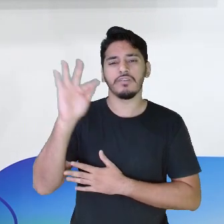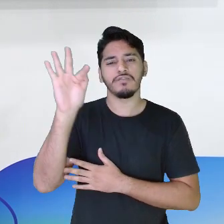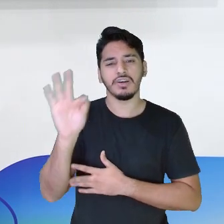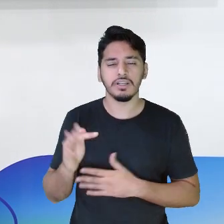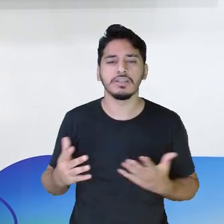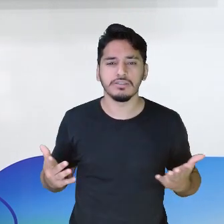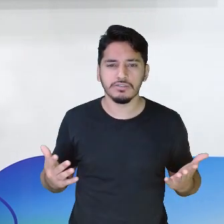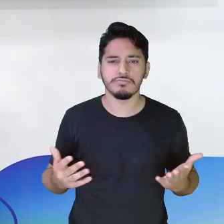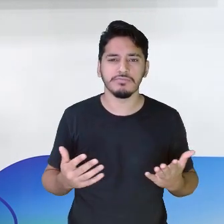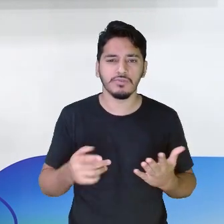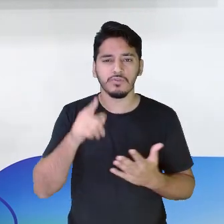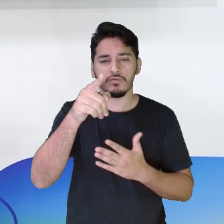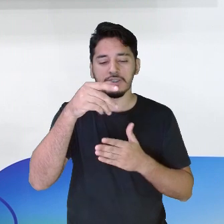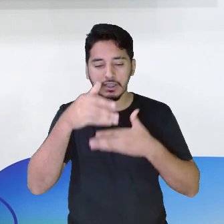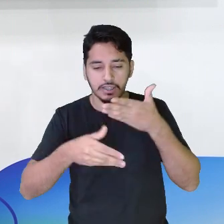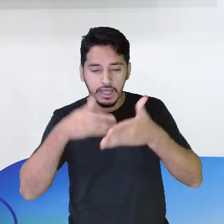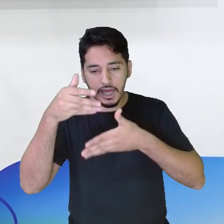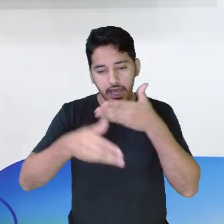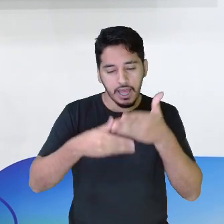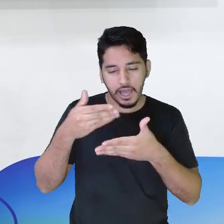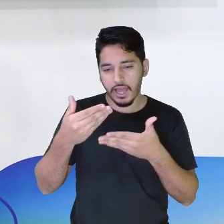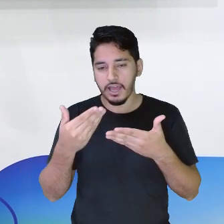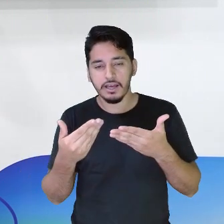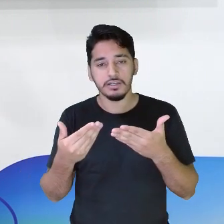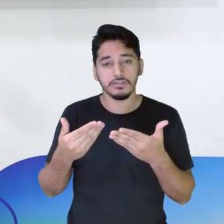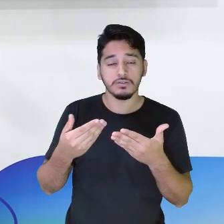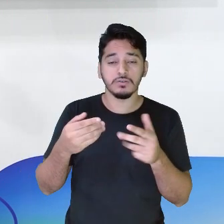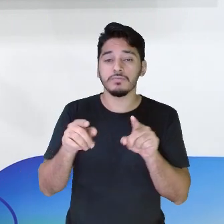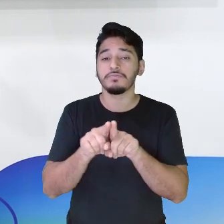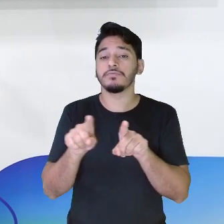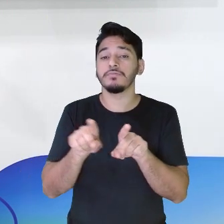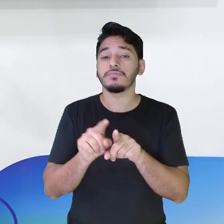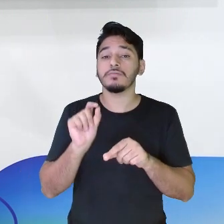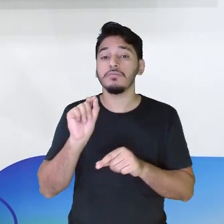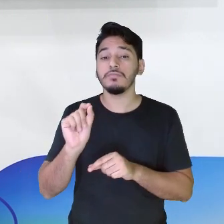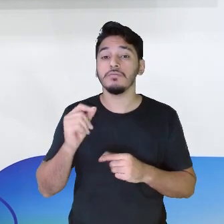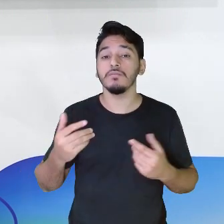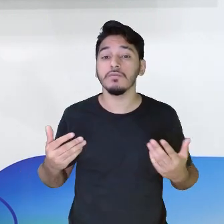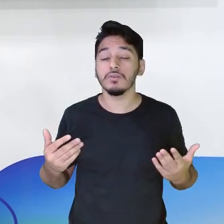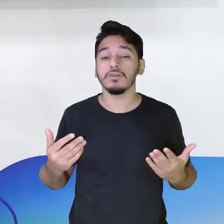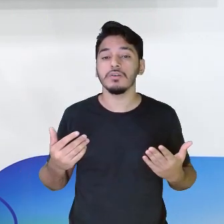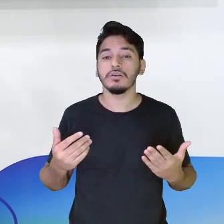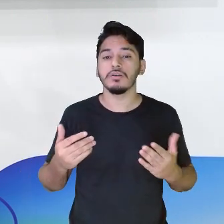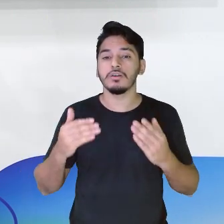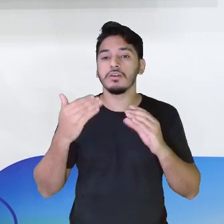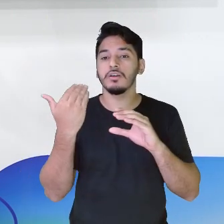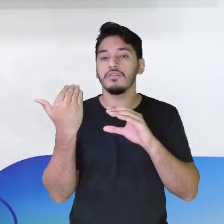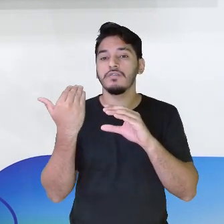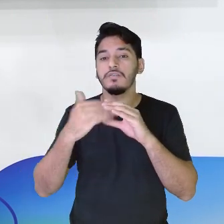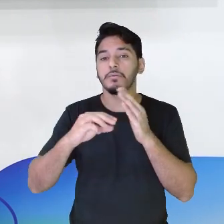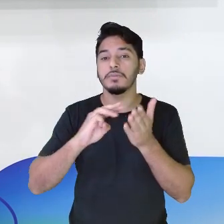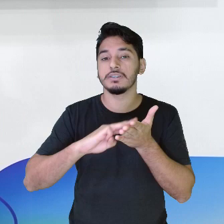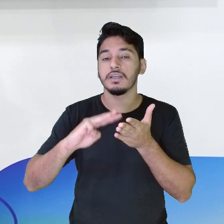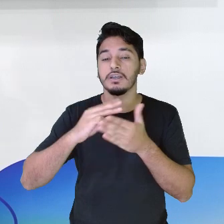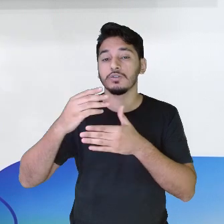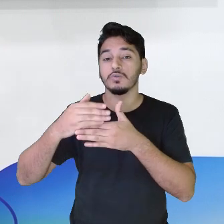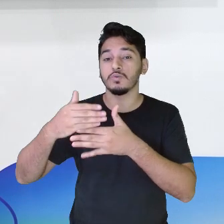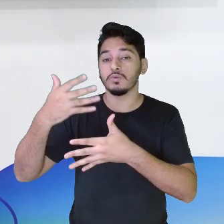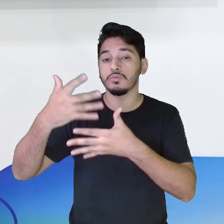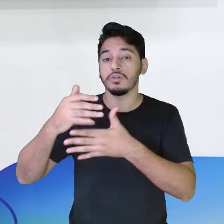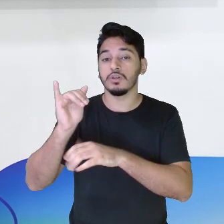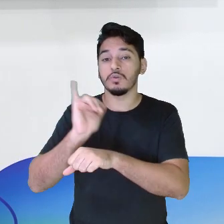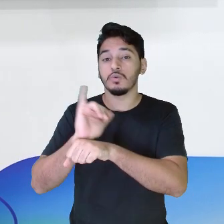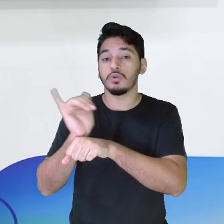tanto quanto você interage comigo, quando você manda aquela mensagenzinha no YouTube, eu